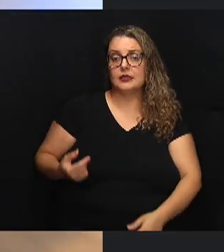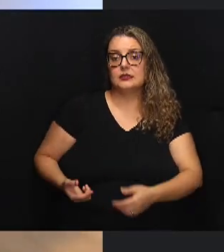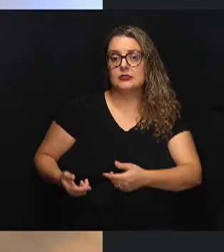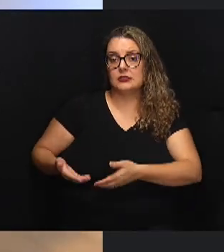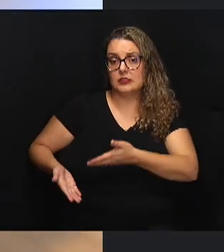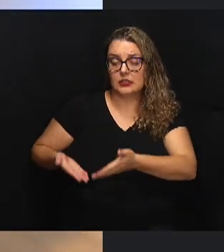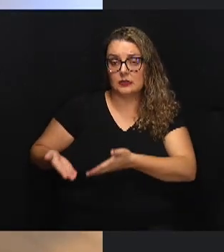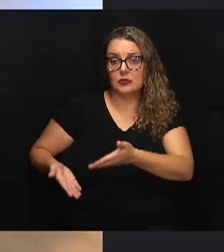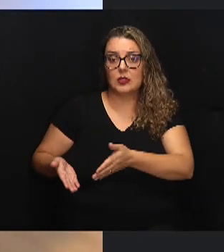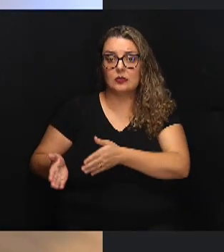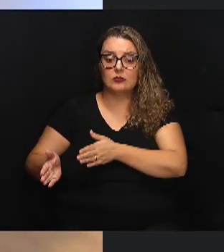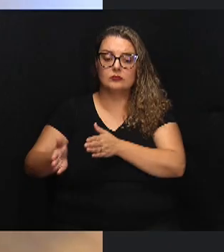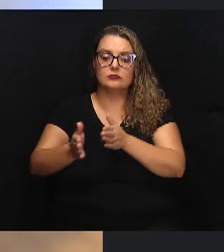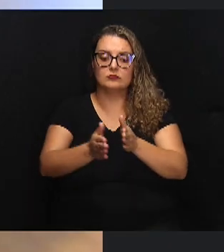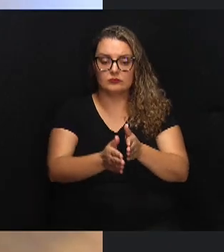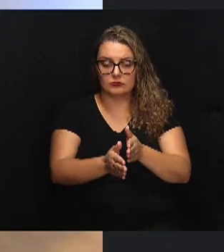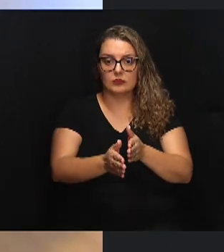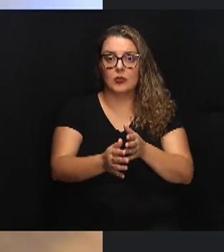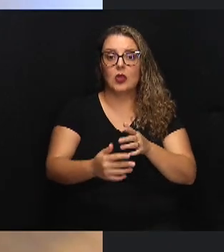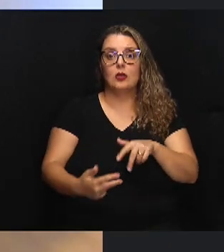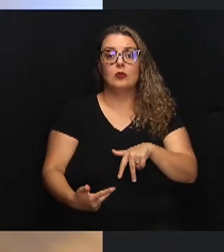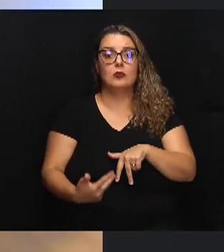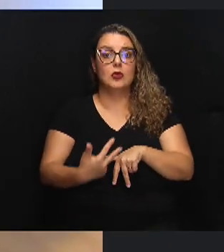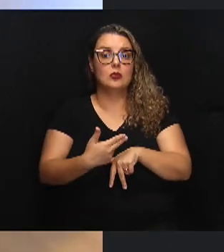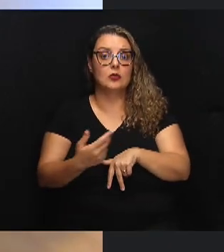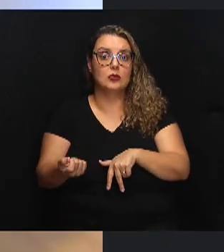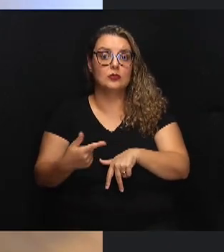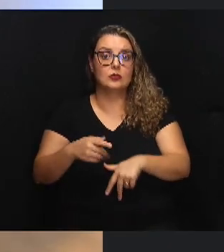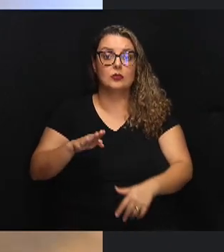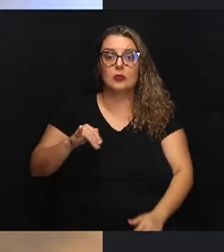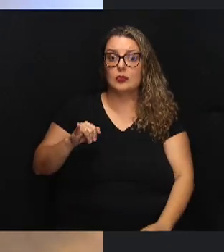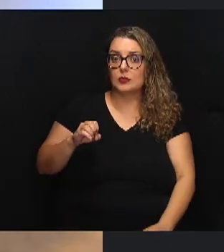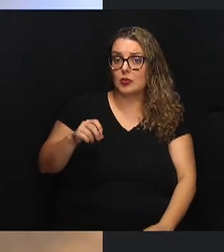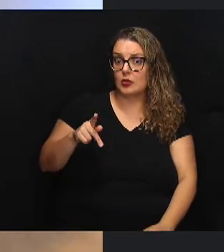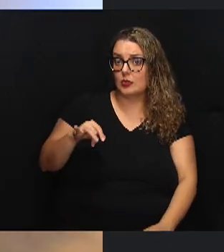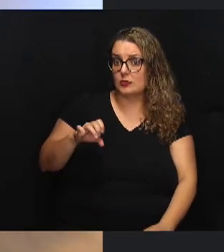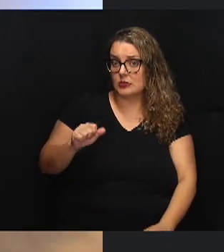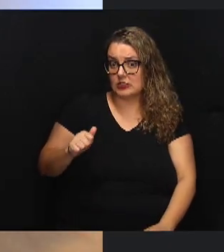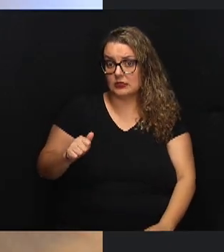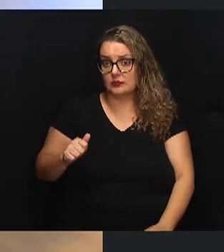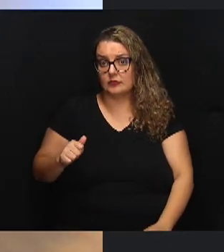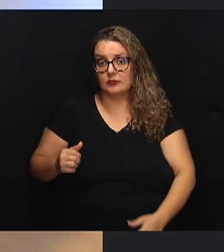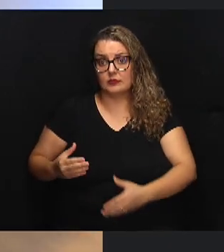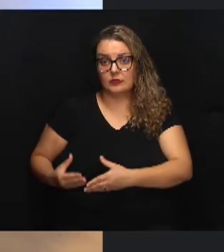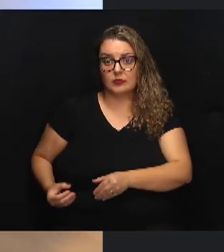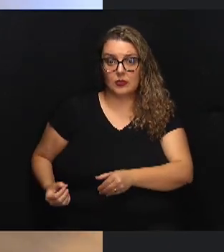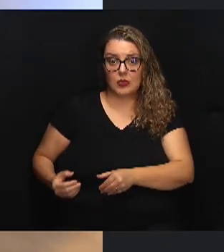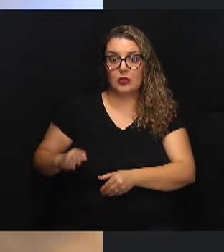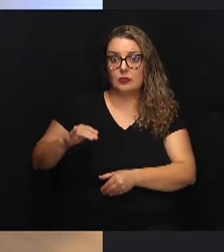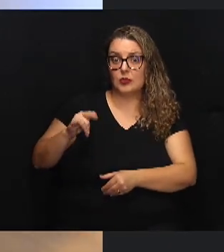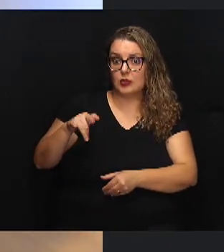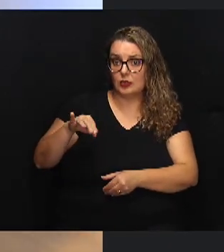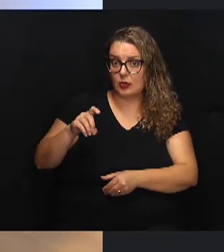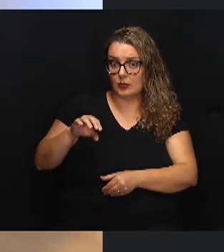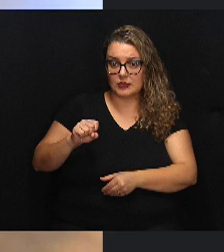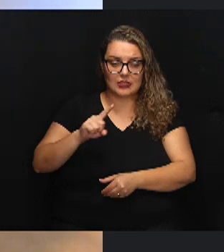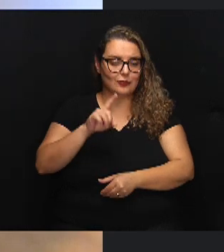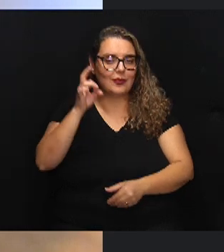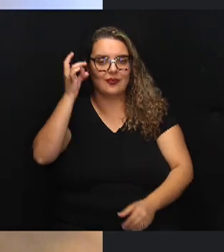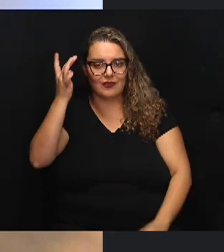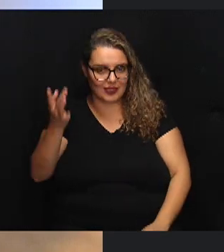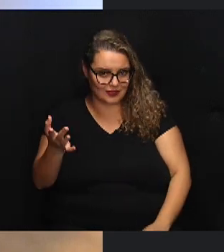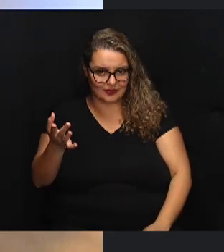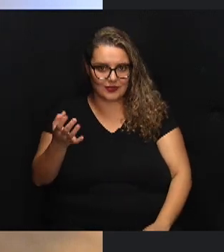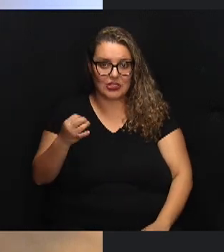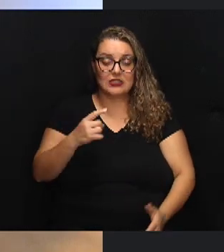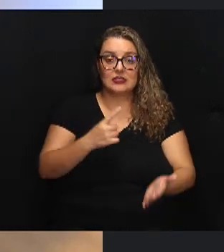gente para uma cirurgia ao invés de uma biópsia. A biópsia do pâncreas nem sempre é fácil. Então, se a gente já tem um marcador tumoral